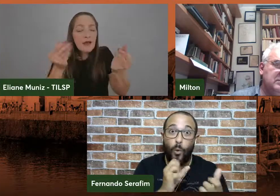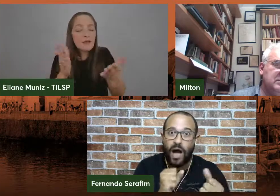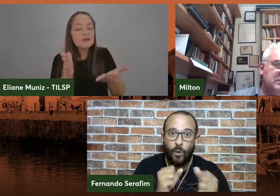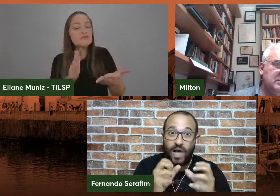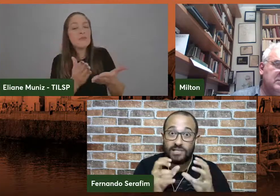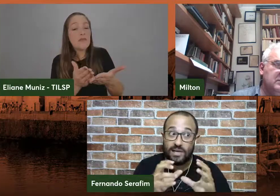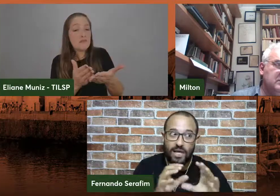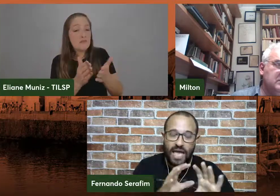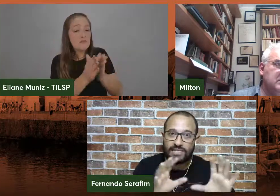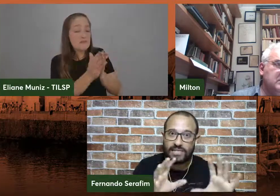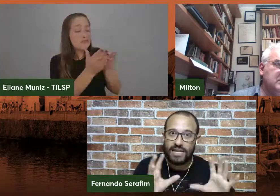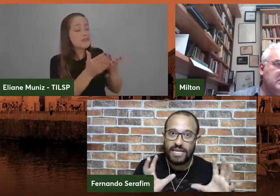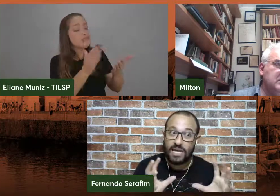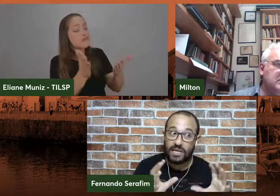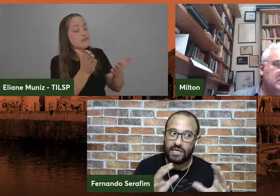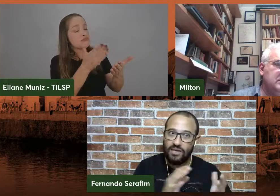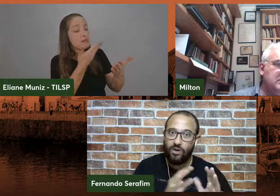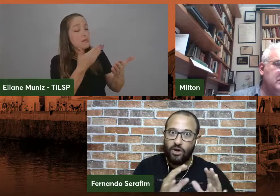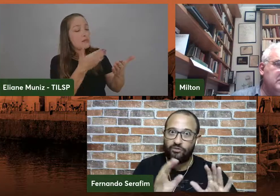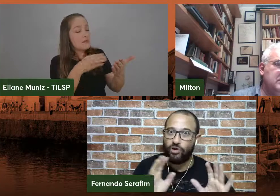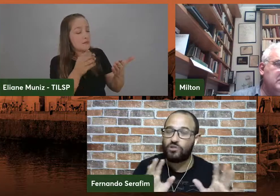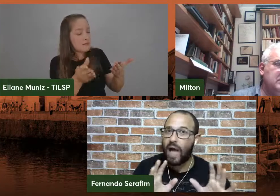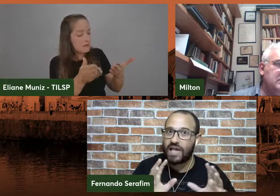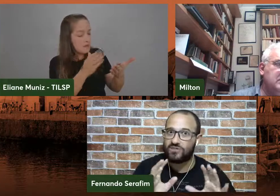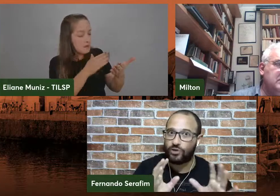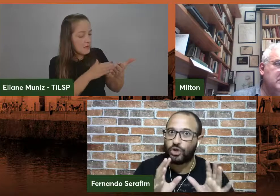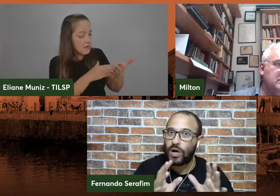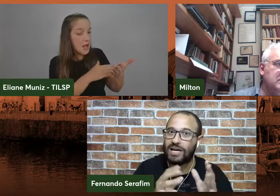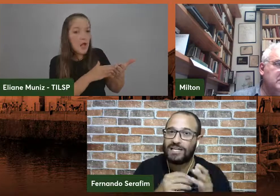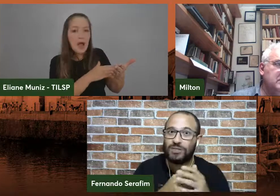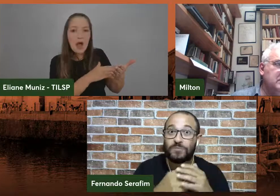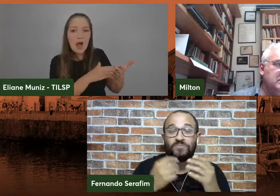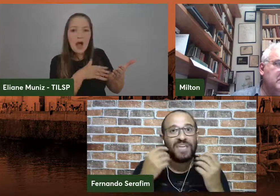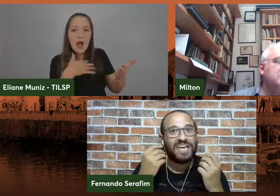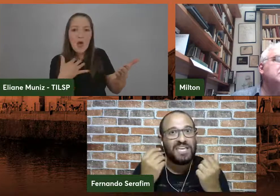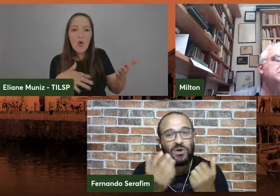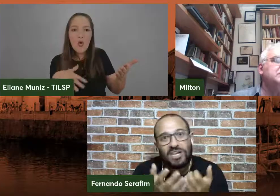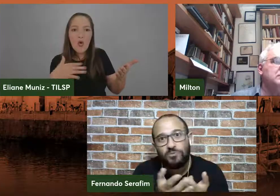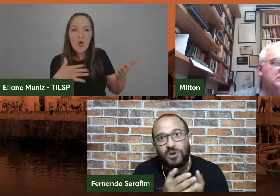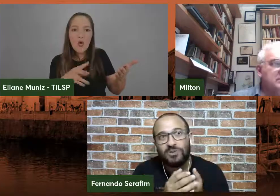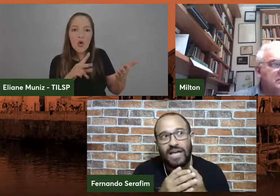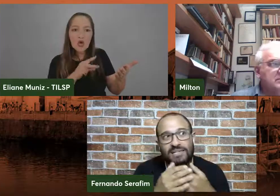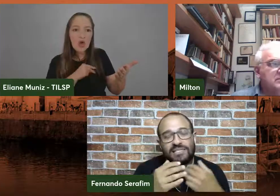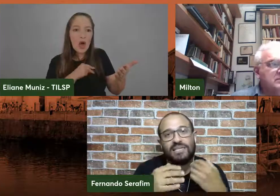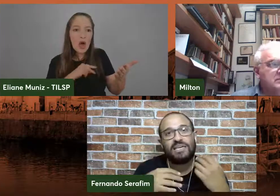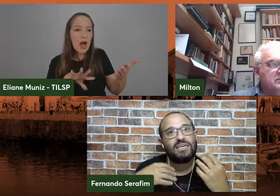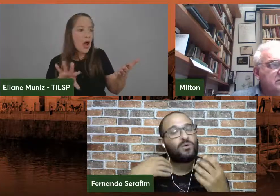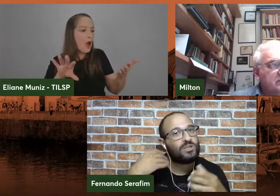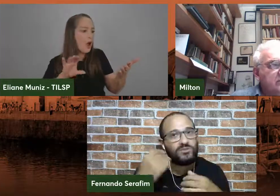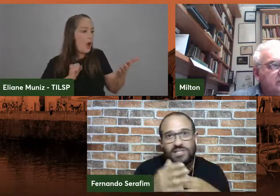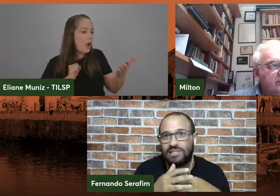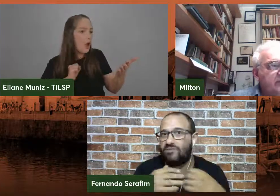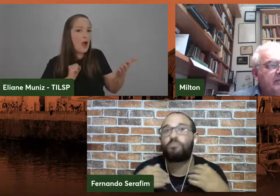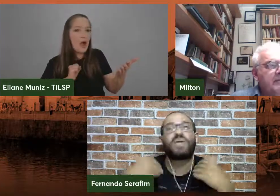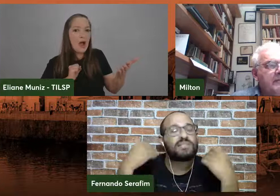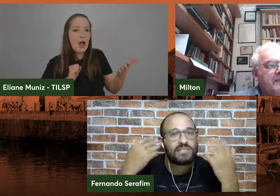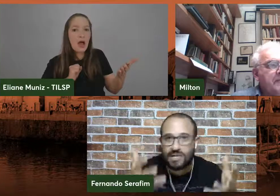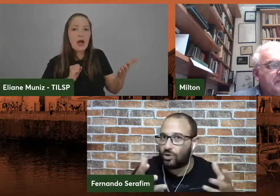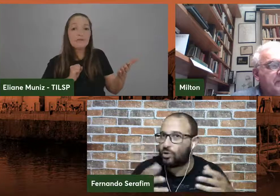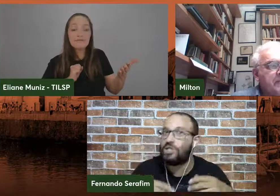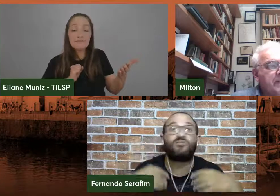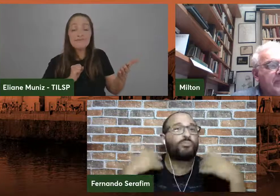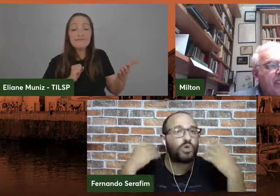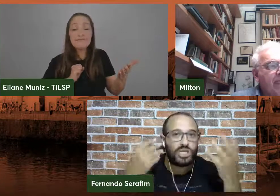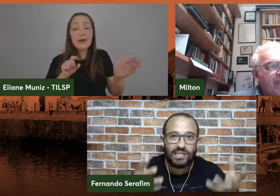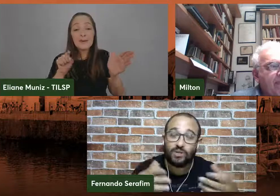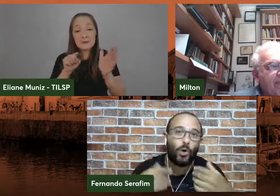pensar, uau, essa linha aqui foi demais, foi chocante. Eu queria te perguntar se, enquanto você estava